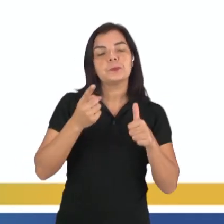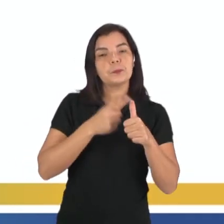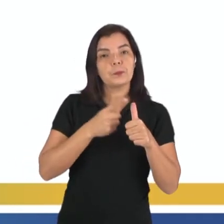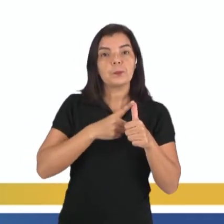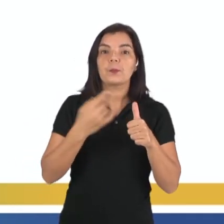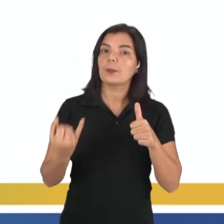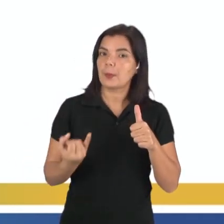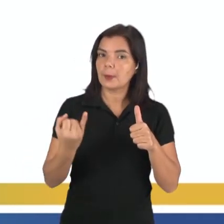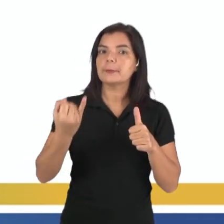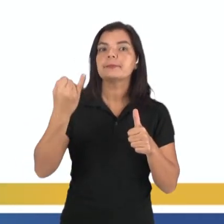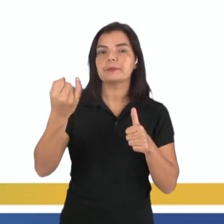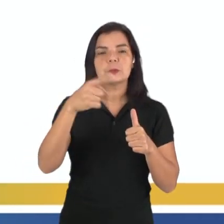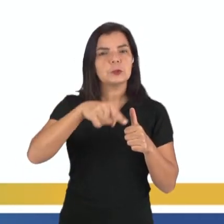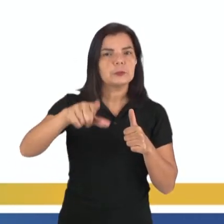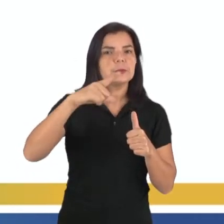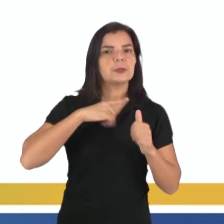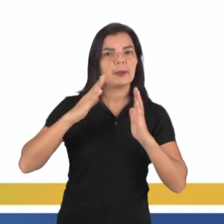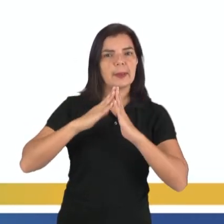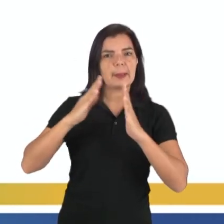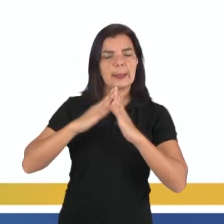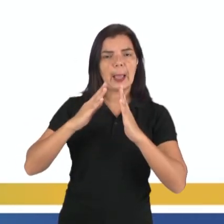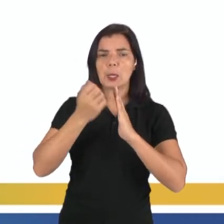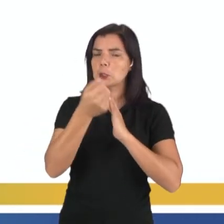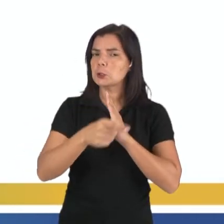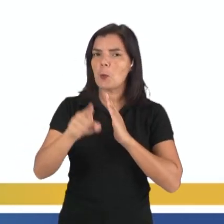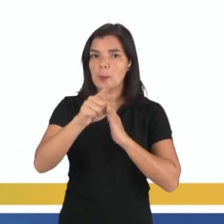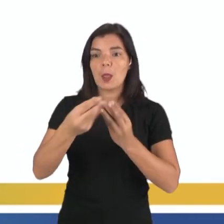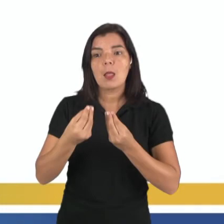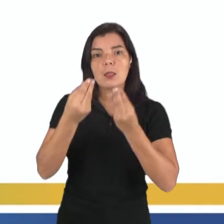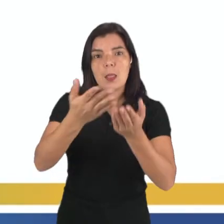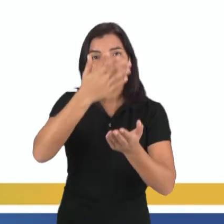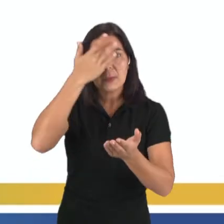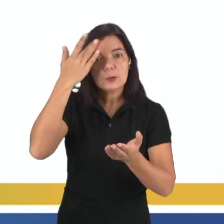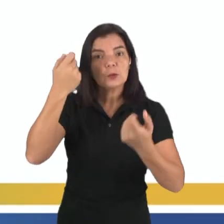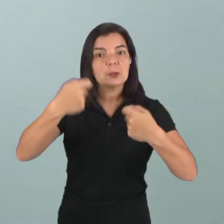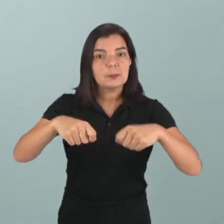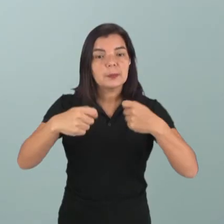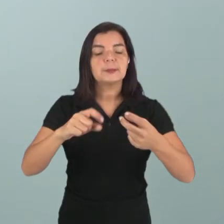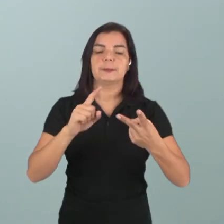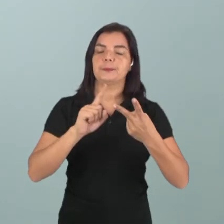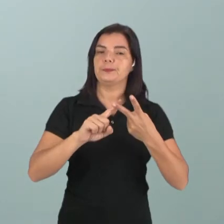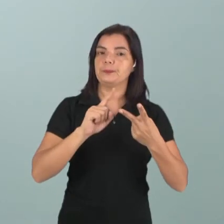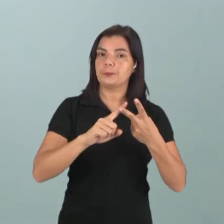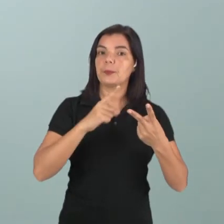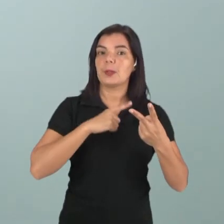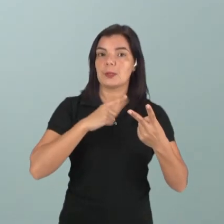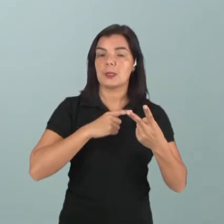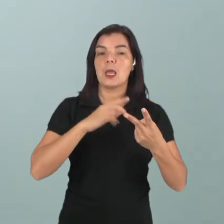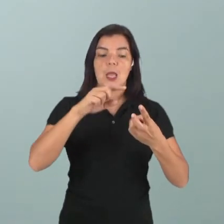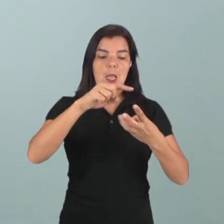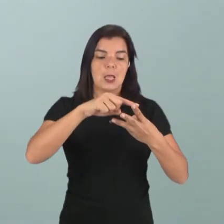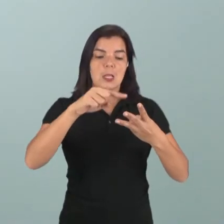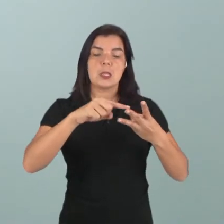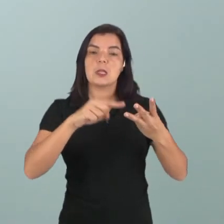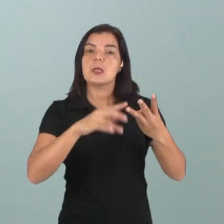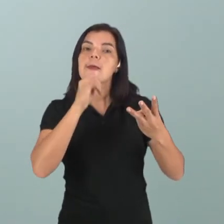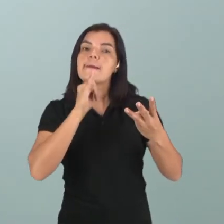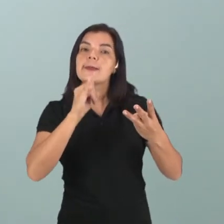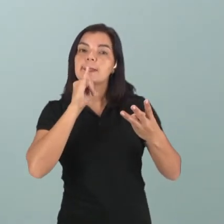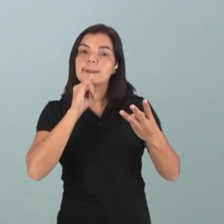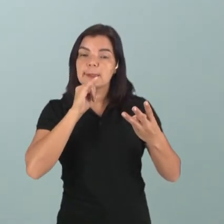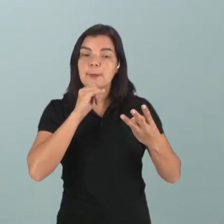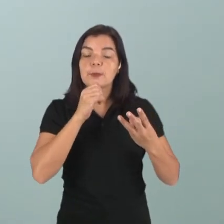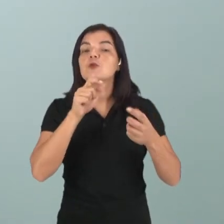campanha importante, né? Se você tem uma roupa em casa que você não precisa, doa para quem precisa. E segundo, nós temos os 3 exemplos de orações subordinadas,